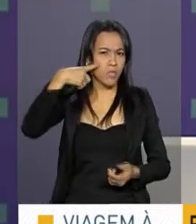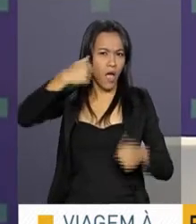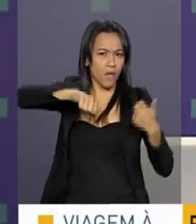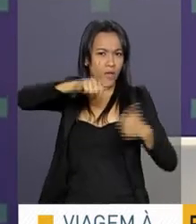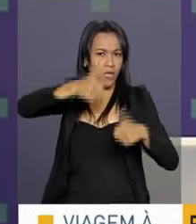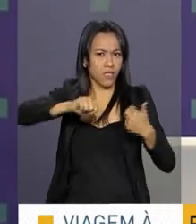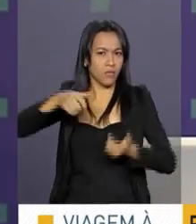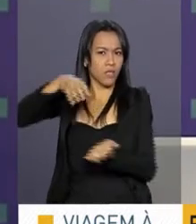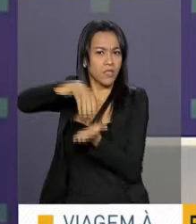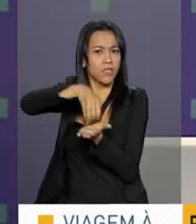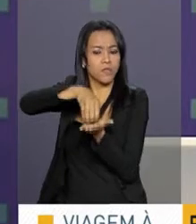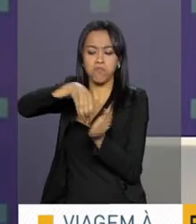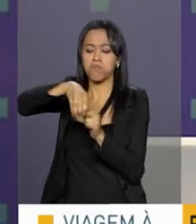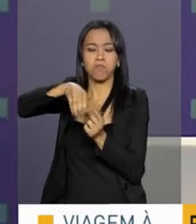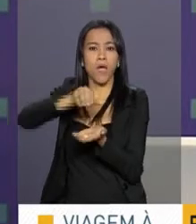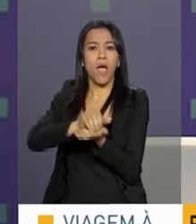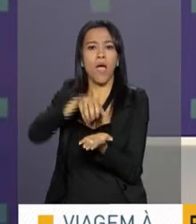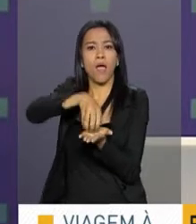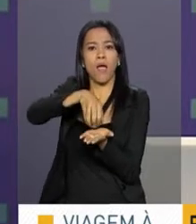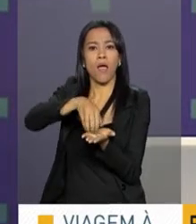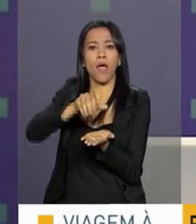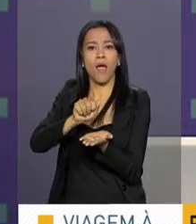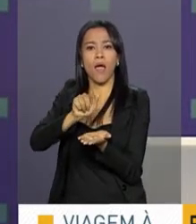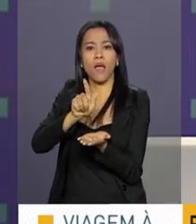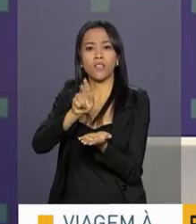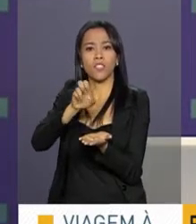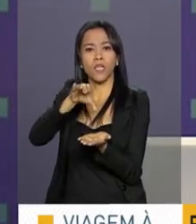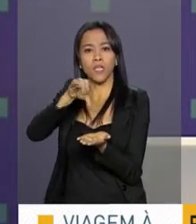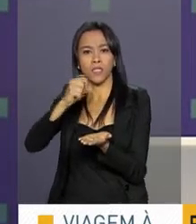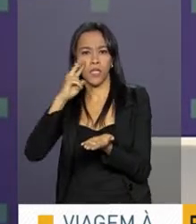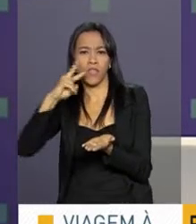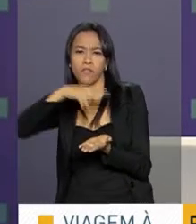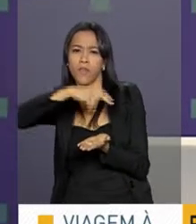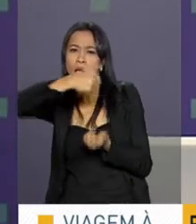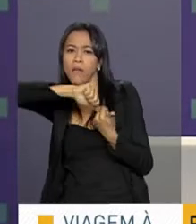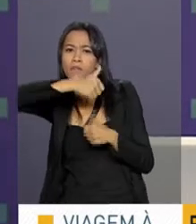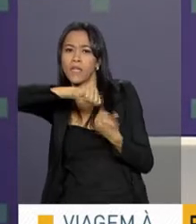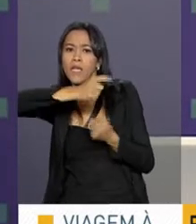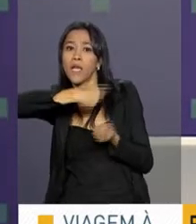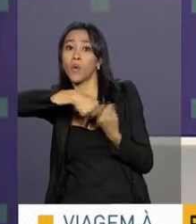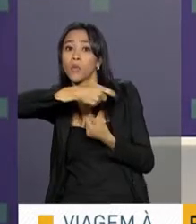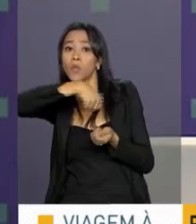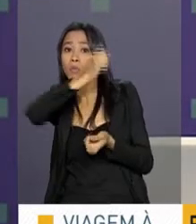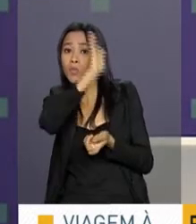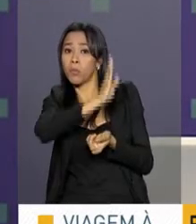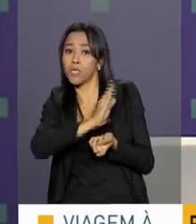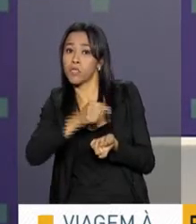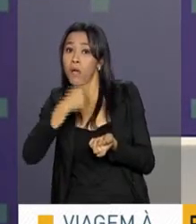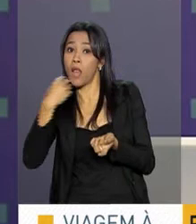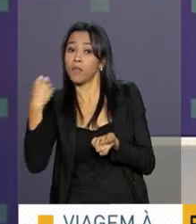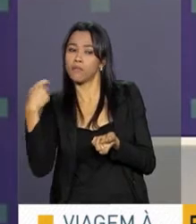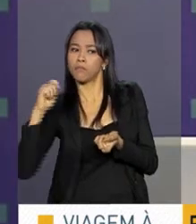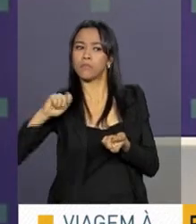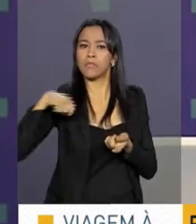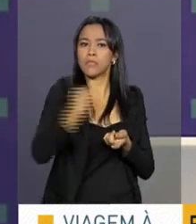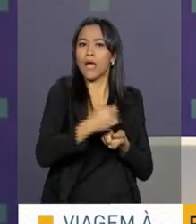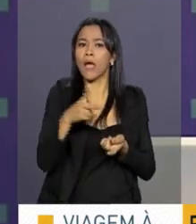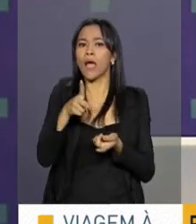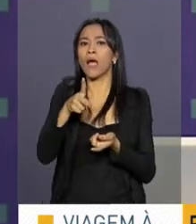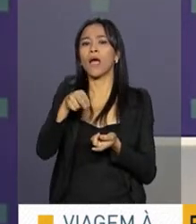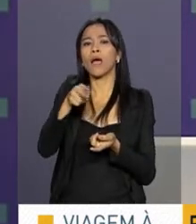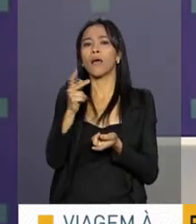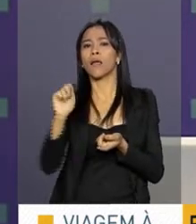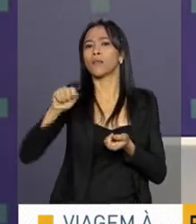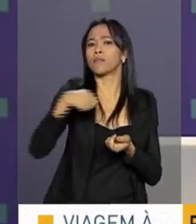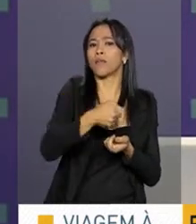rating, provavelmente o Brasil começará a ter revisões positivas e, no futuro, voltaremos a ter o grau de